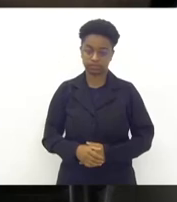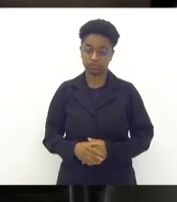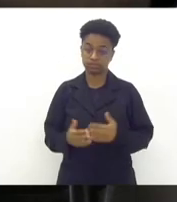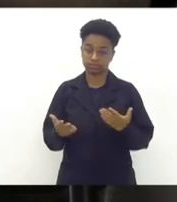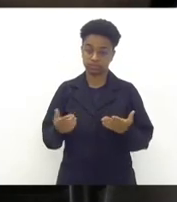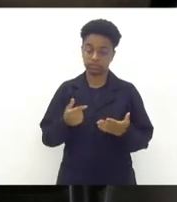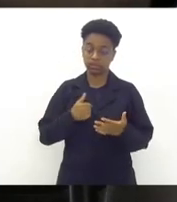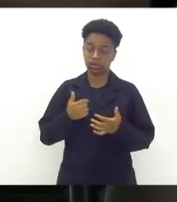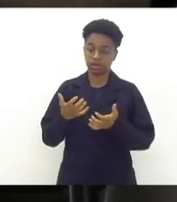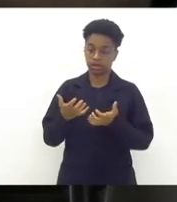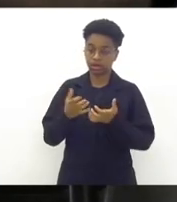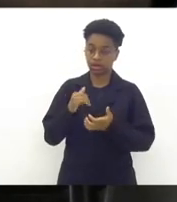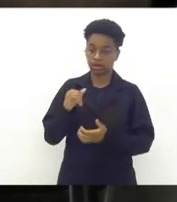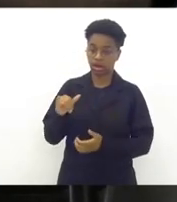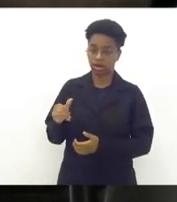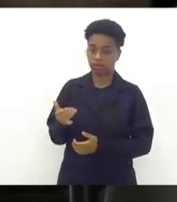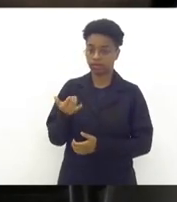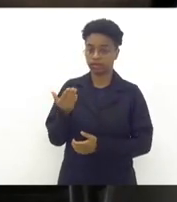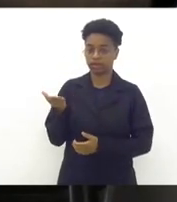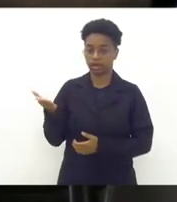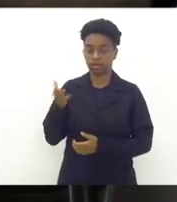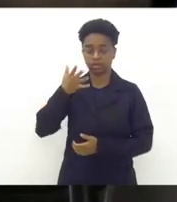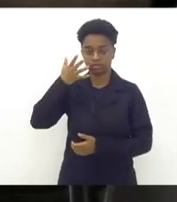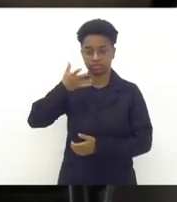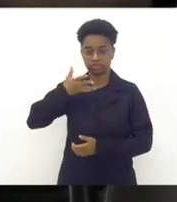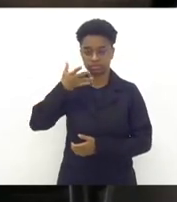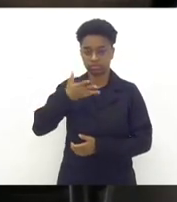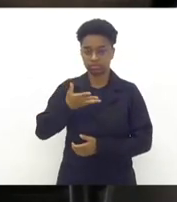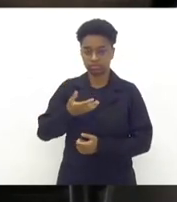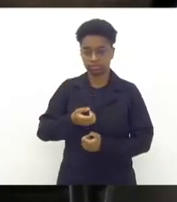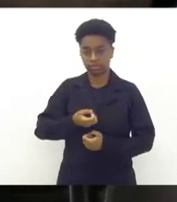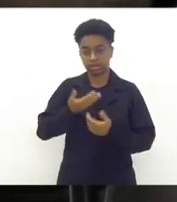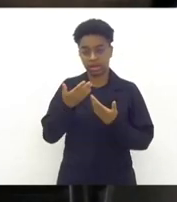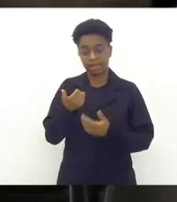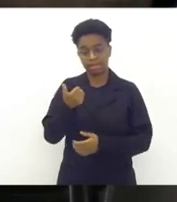do relato do senhor Danilo Félix, primeiro